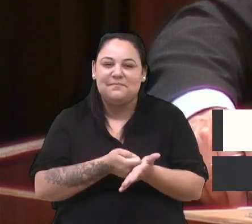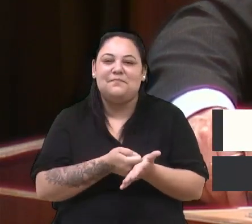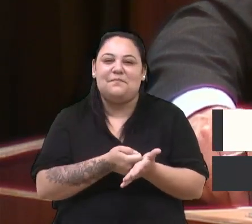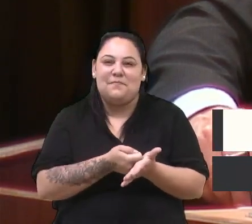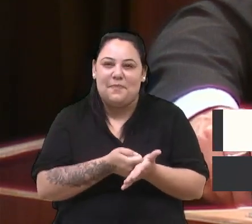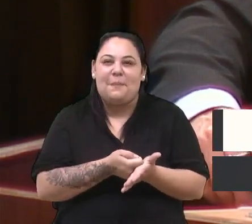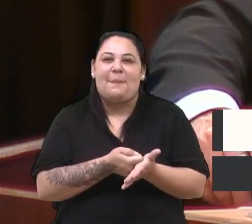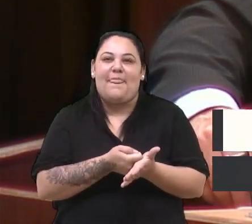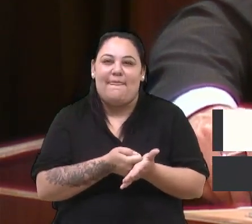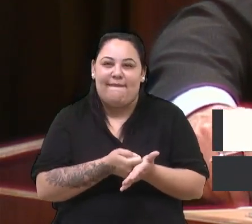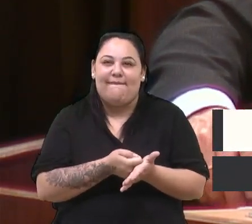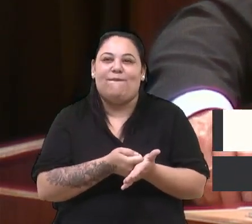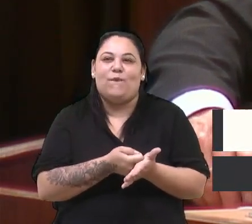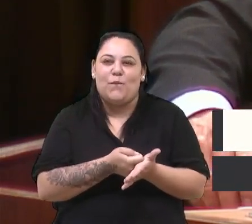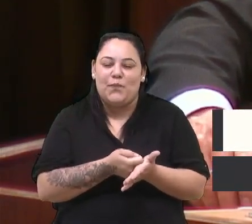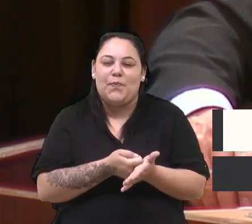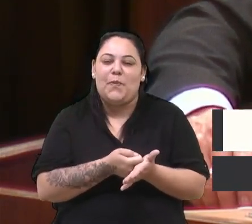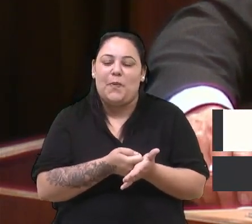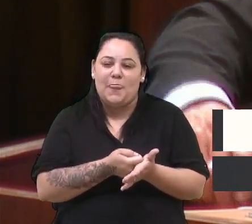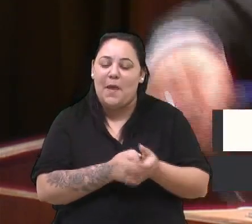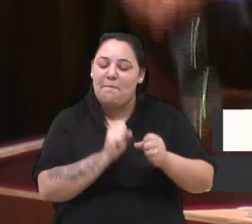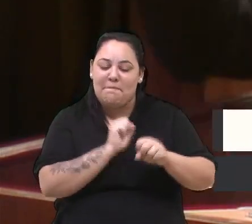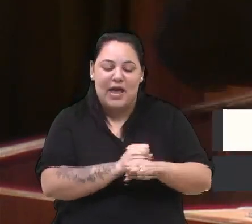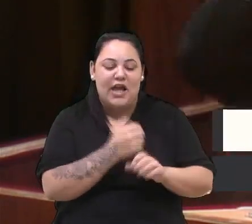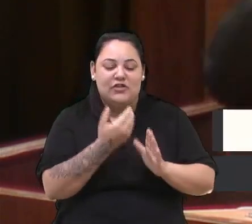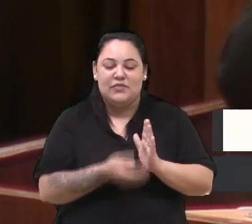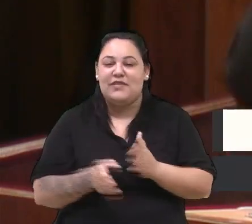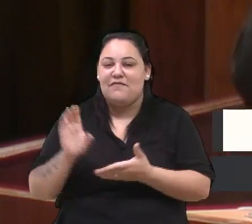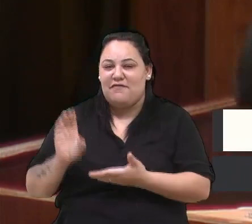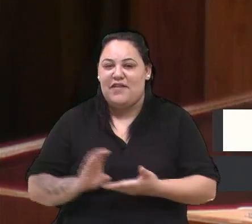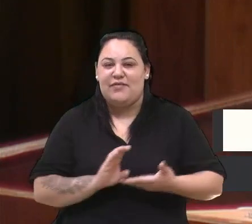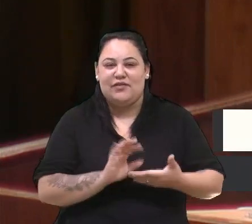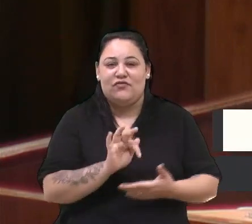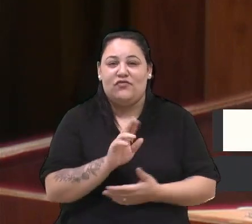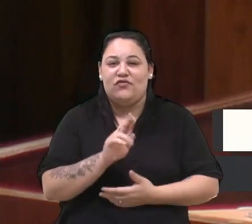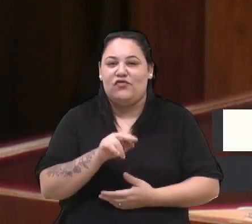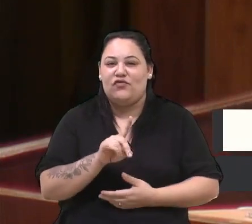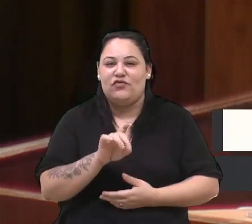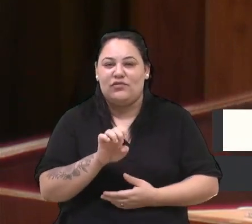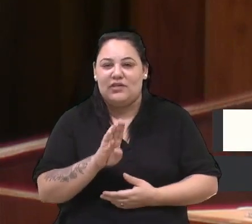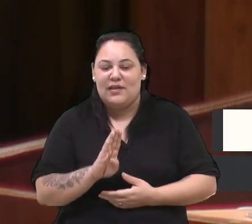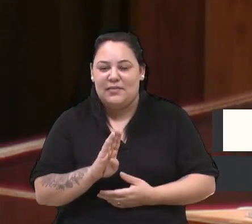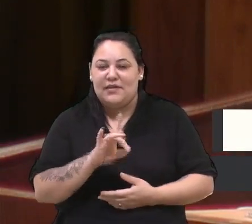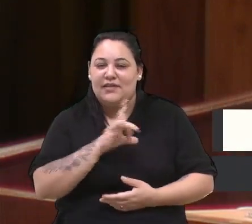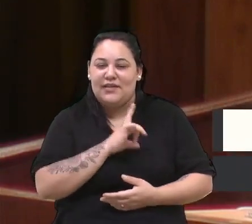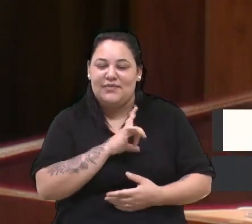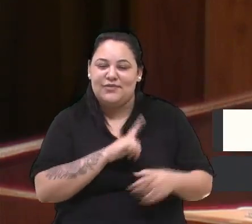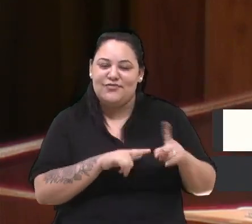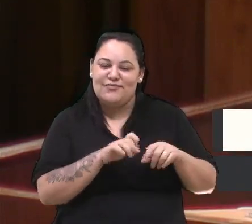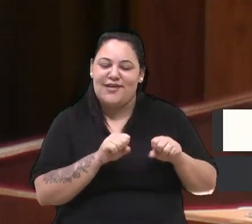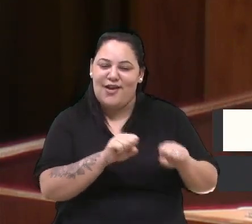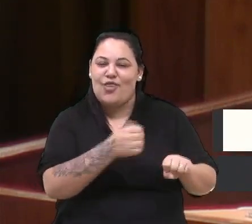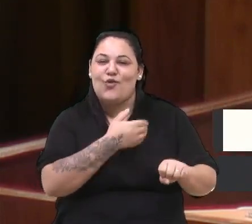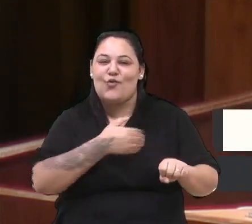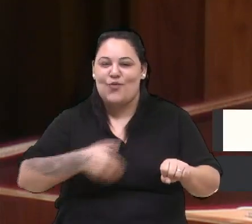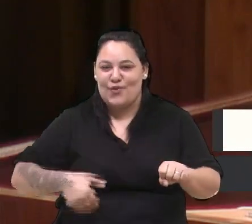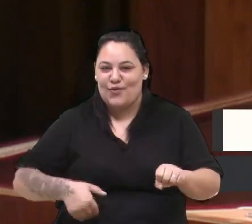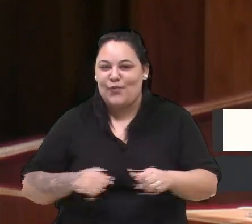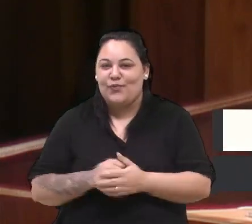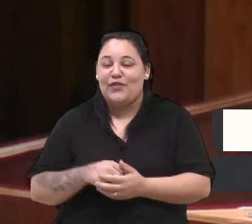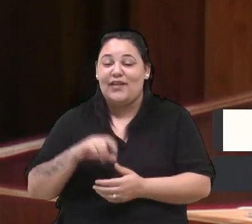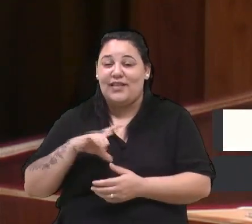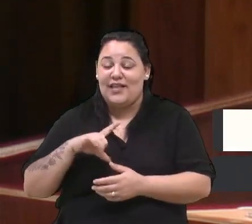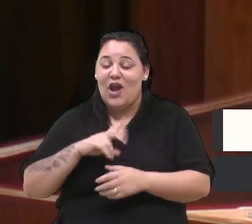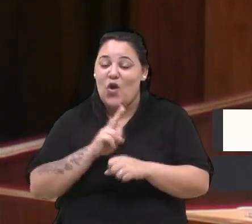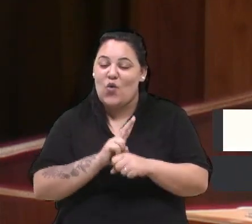gente pare de perder recursos do Fundeb. Nós temos o mercado público, nós temos o cuidado subsidiado